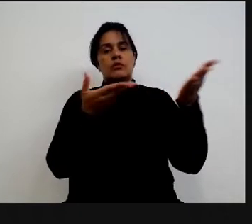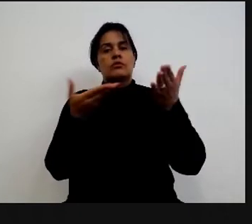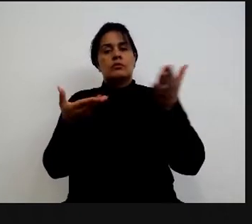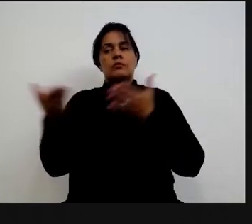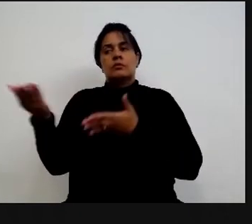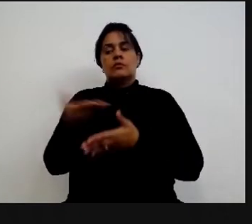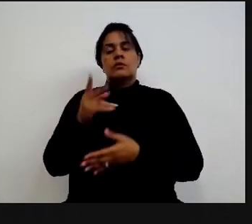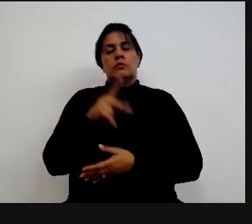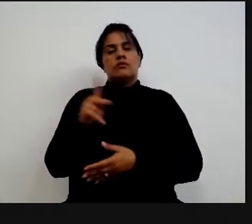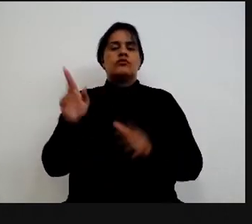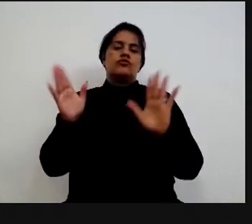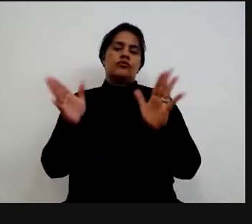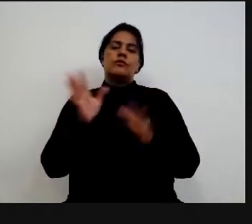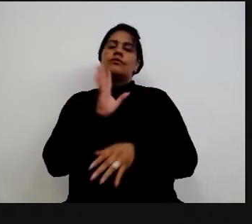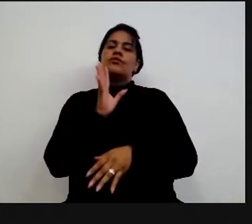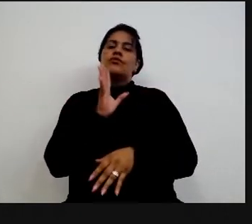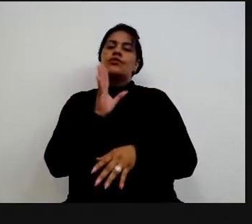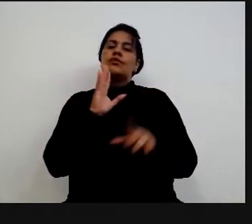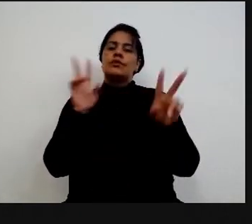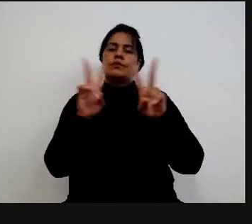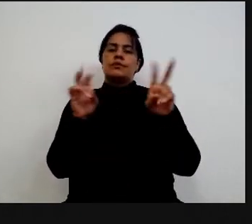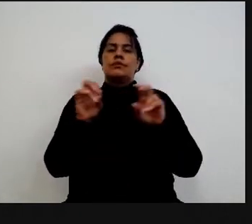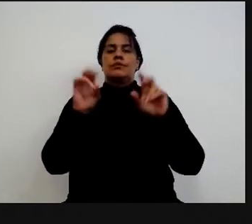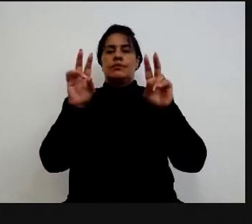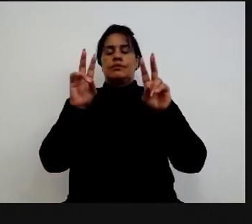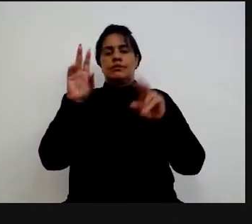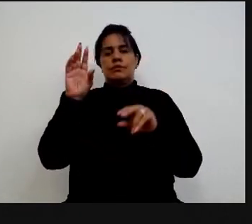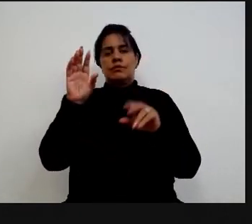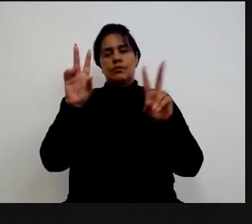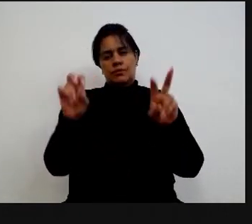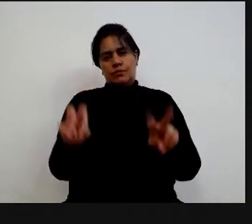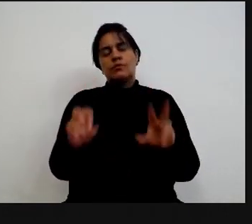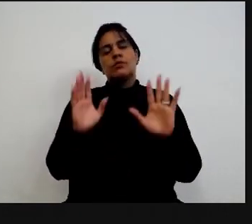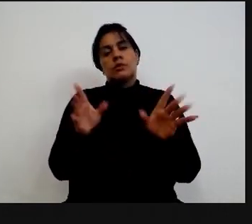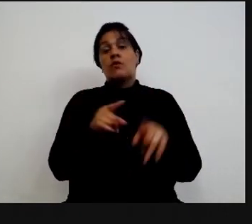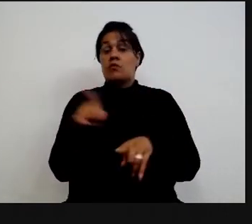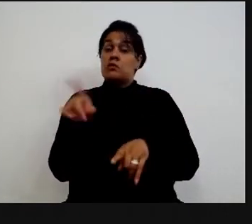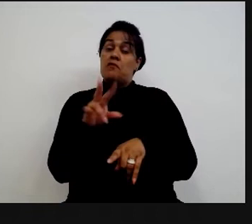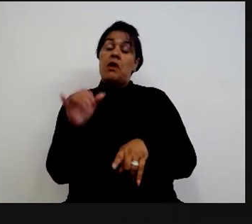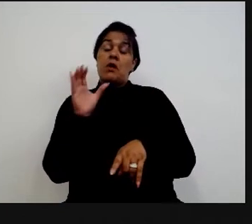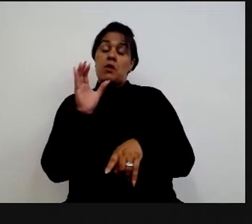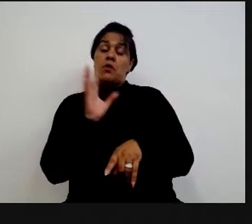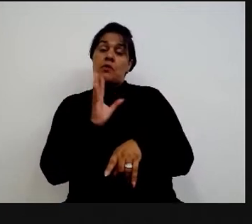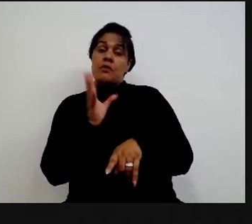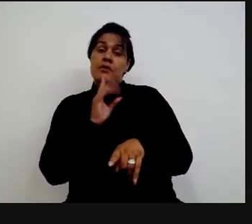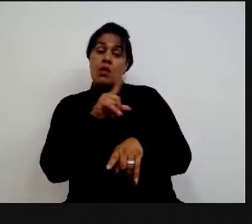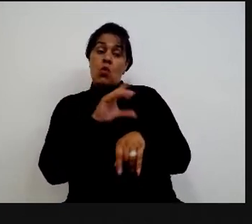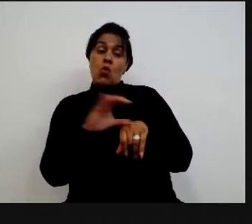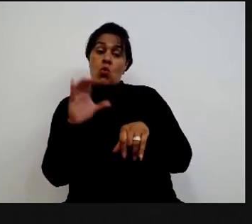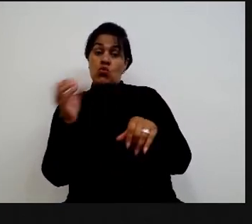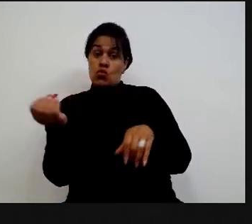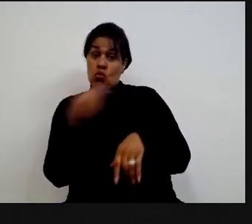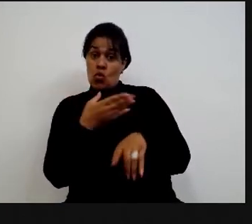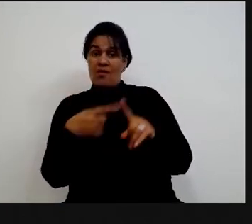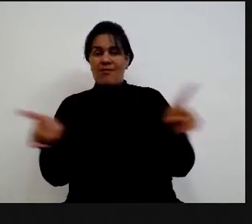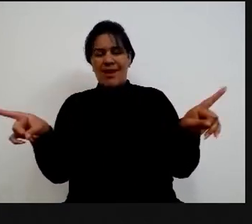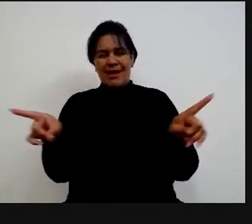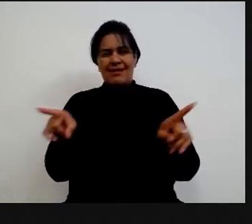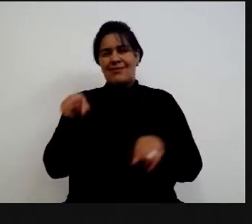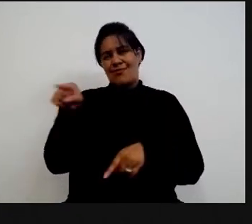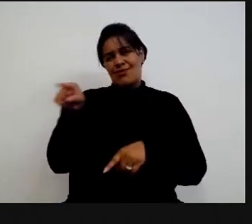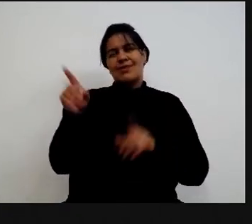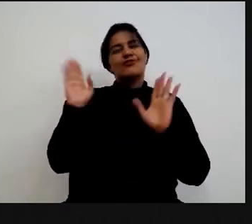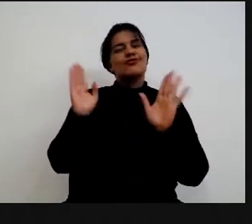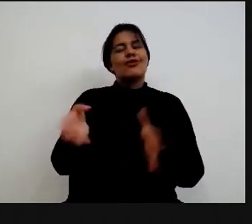teu conteúdo e você só vai conhecer um curso novo, mas o conteúdo é seu, você já sabe. Você não vai